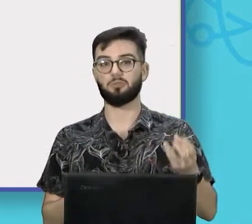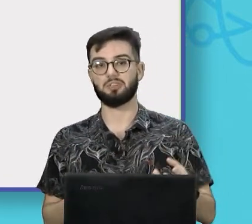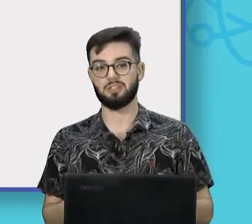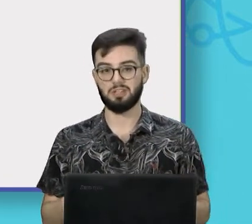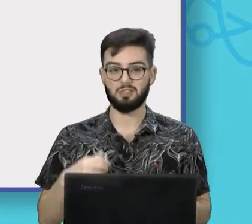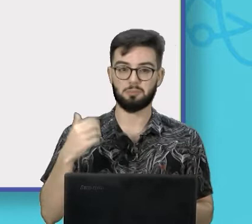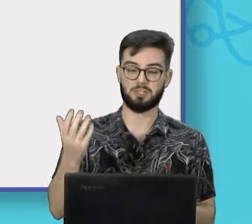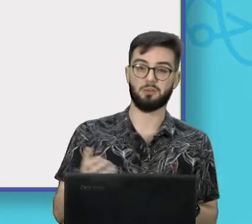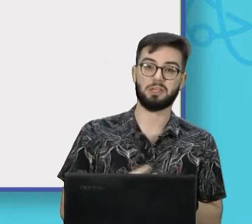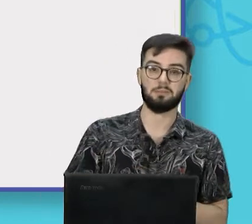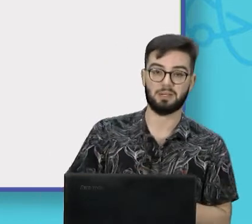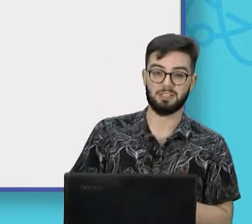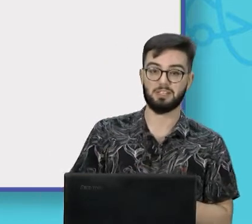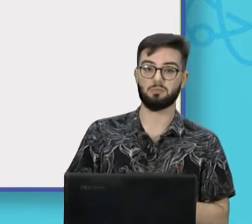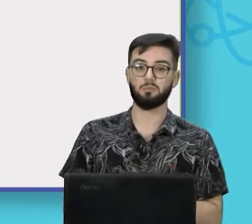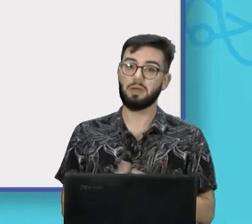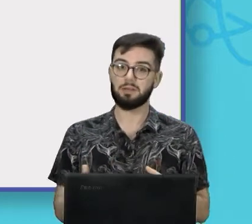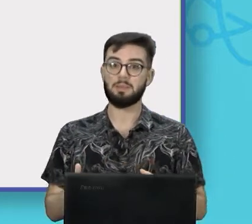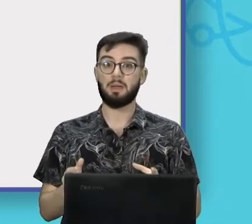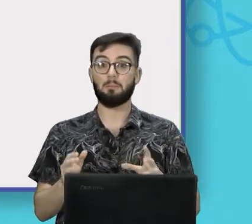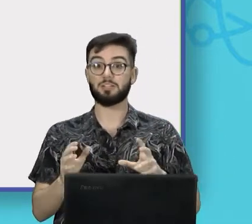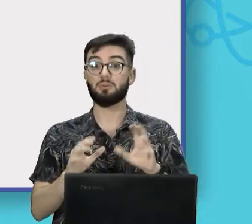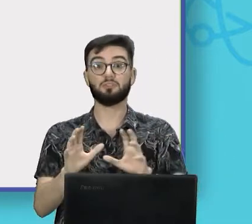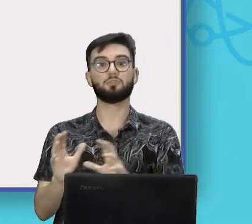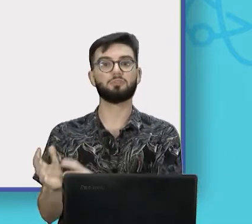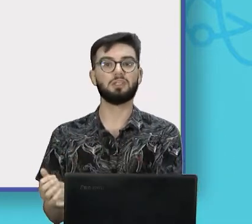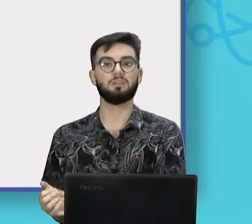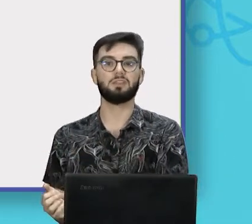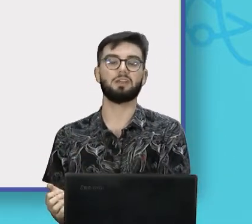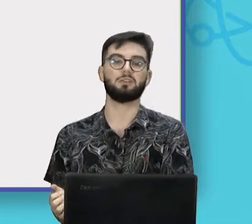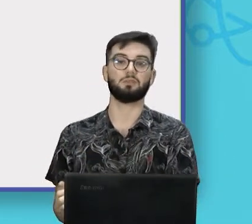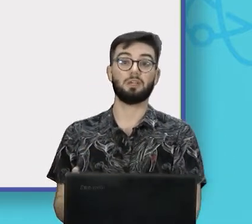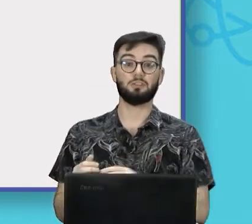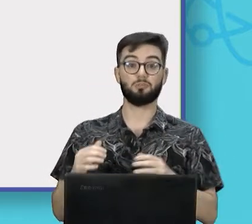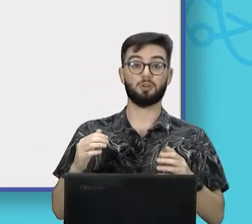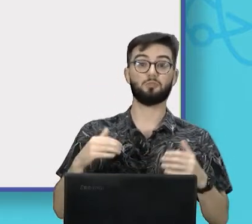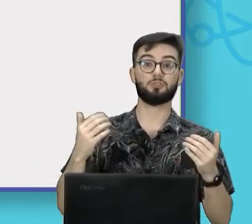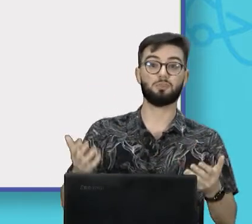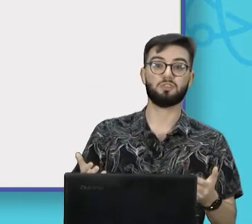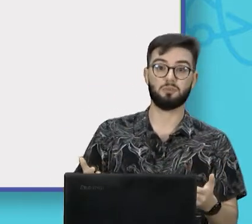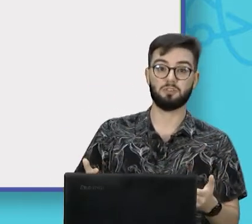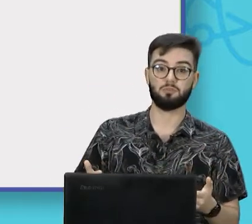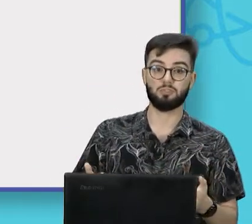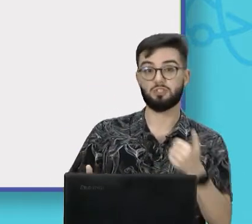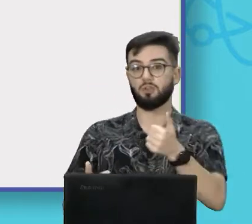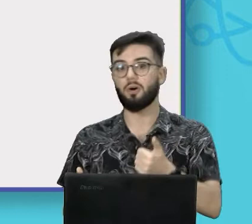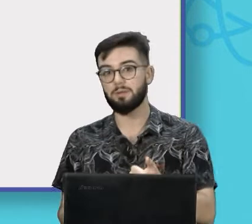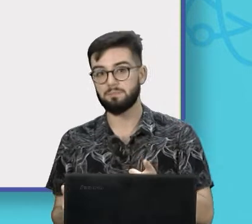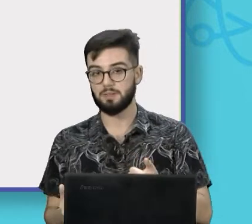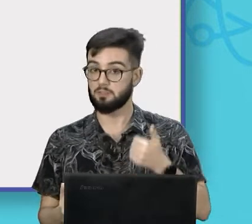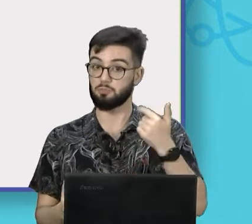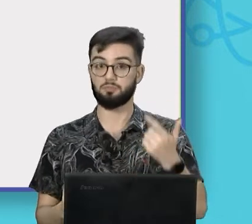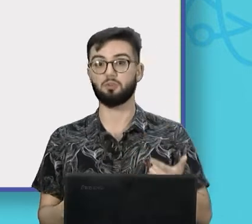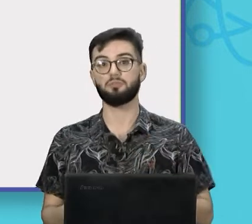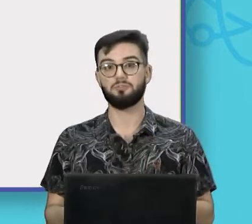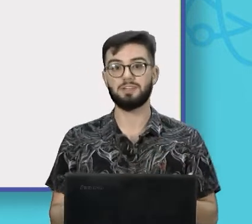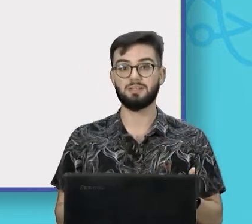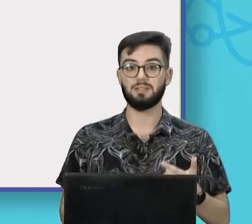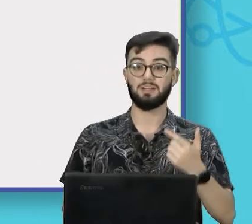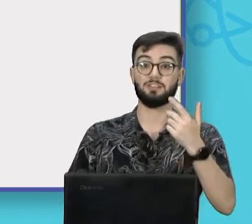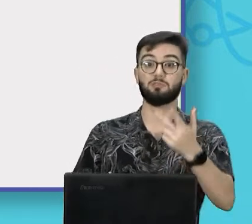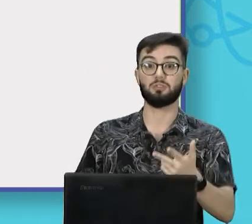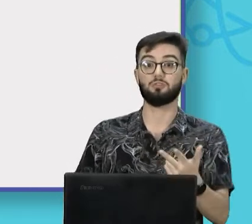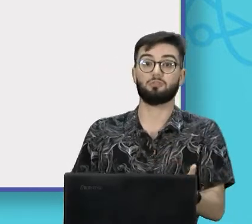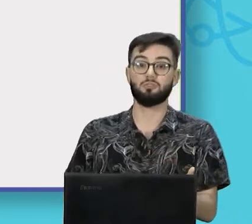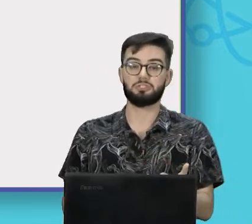querem chegar o curso de Direito prestar o Enem para direito tudo bem mas dos assuntos que eu te direito escutei constituição a disputa história é discutir